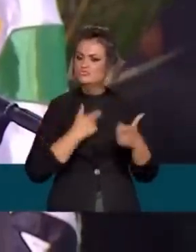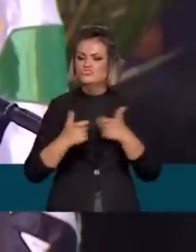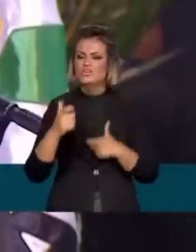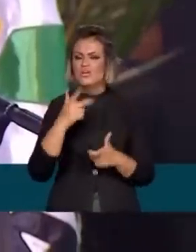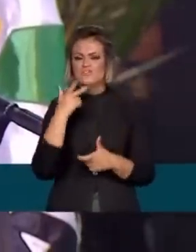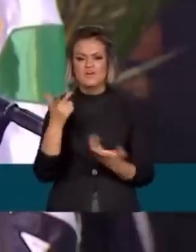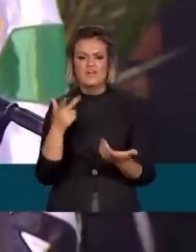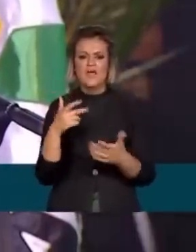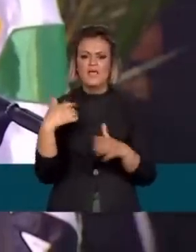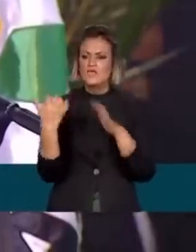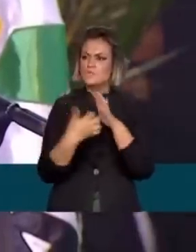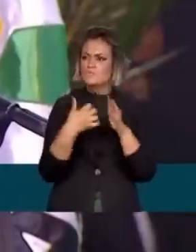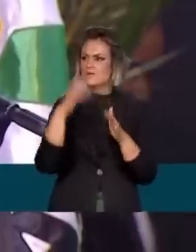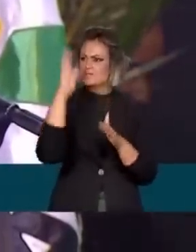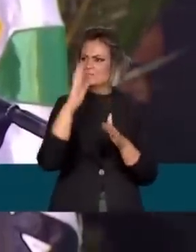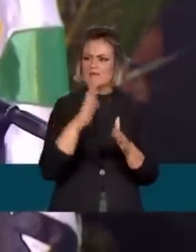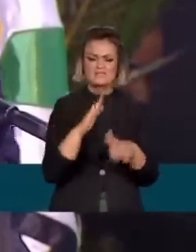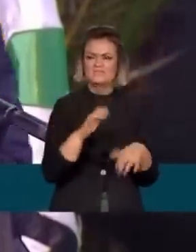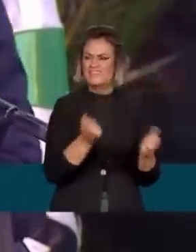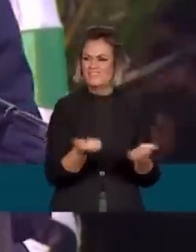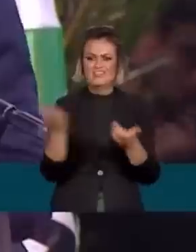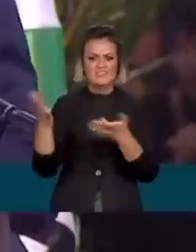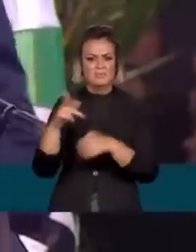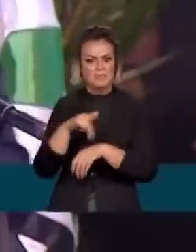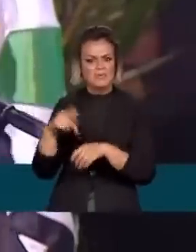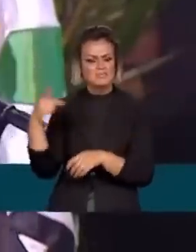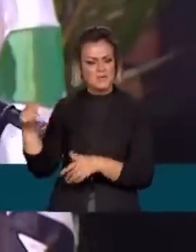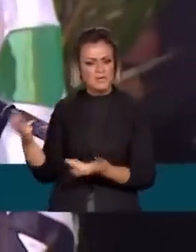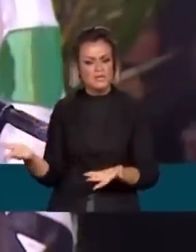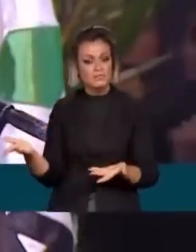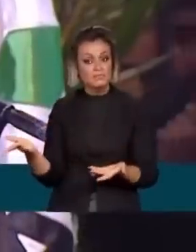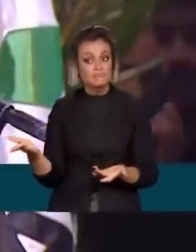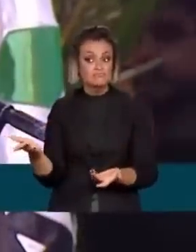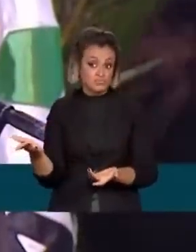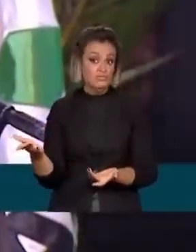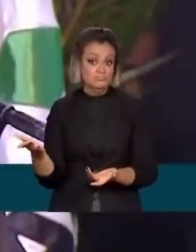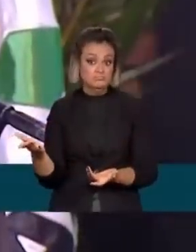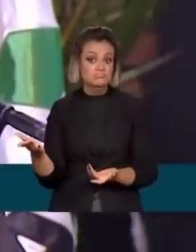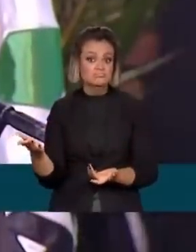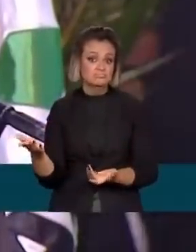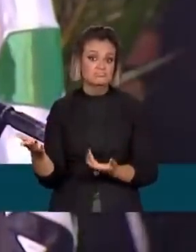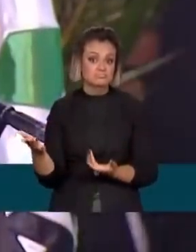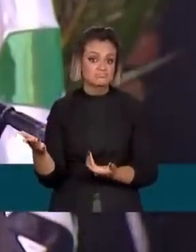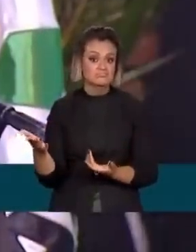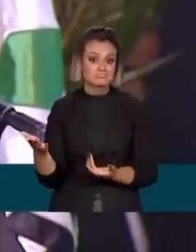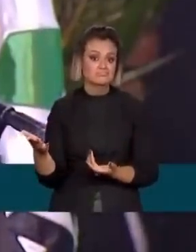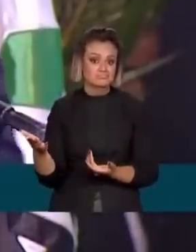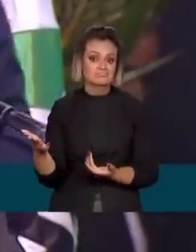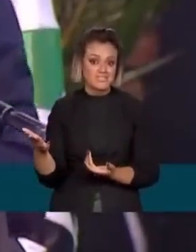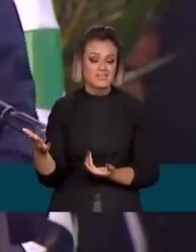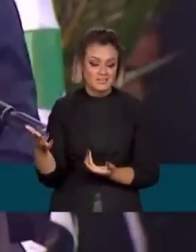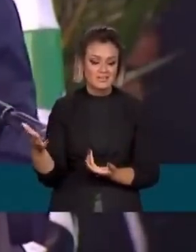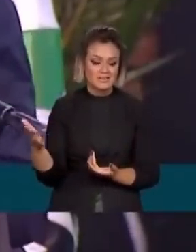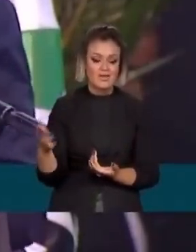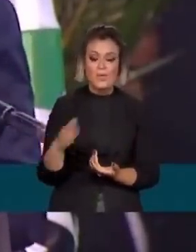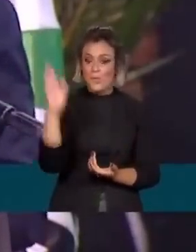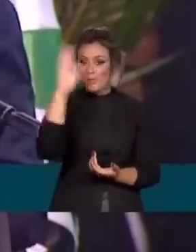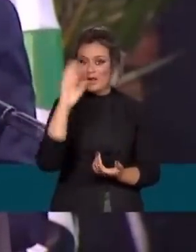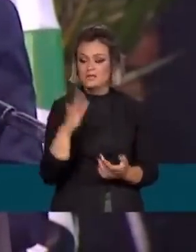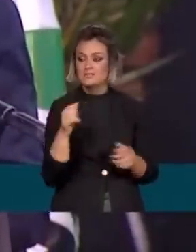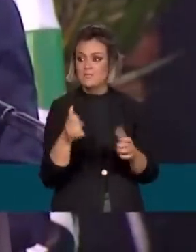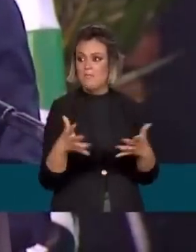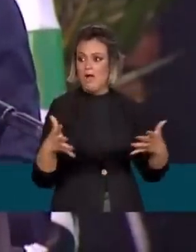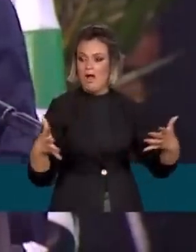trazendo empresas brasileiras para o Paraguai. E era esse o objetivo mesmo. Um país do tamanho do